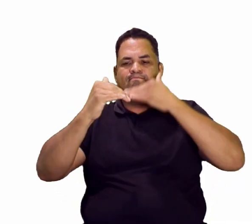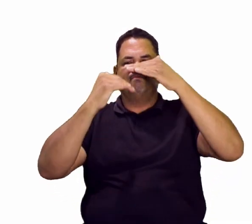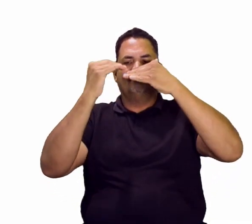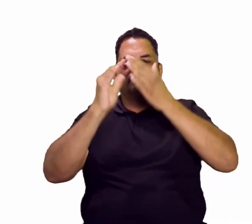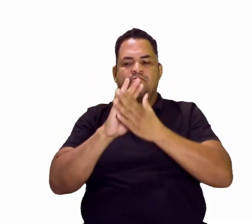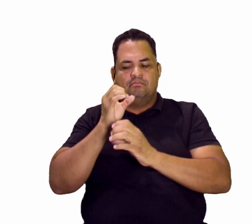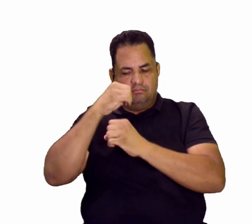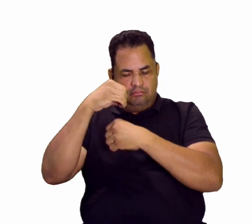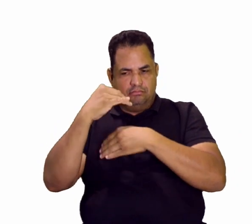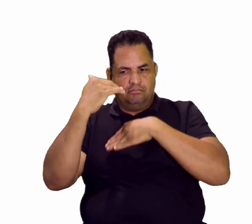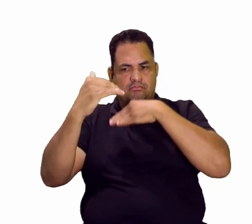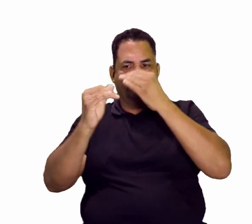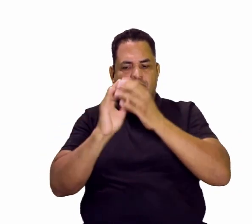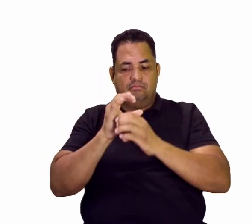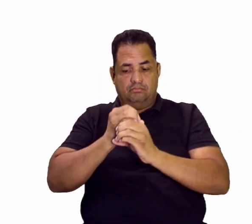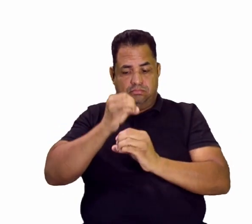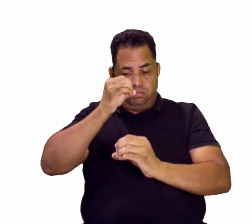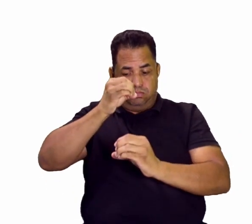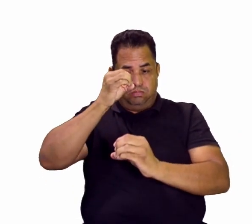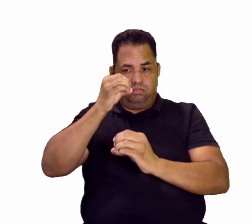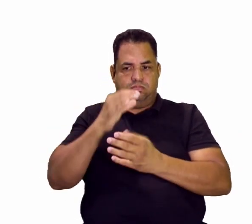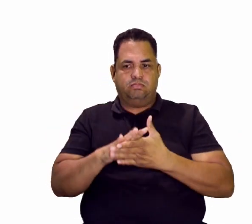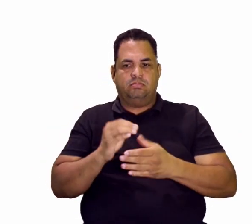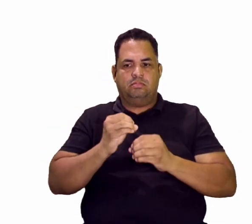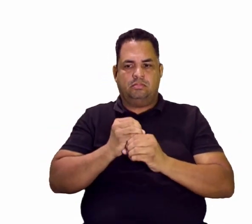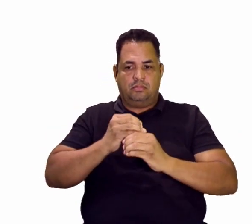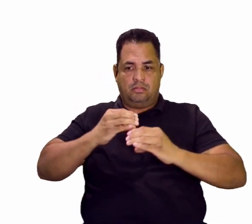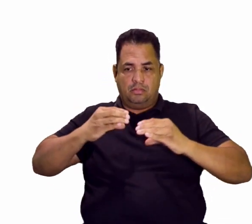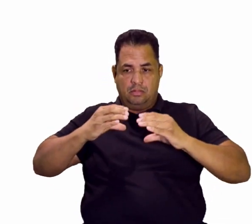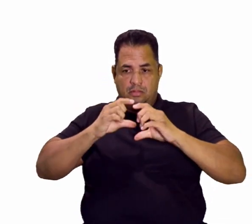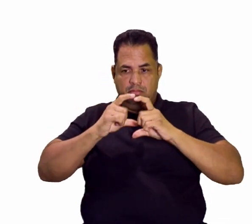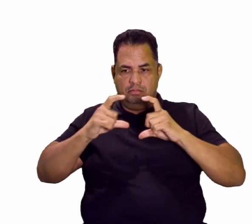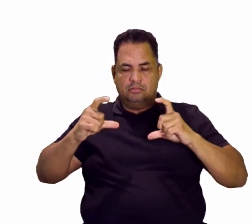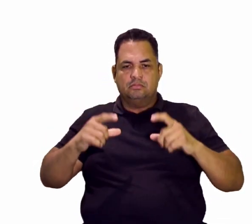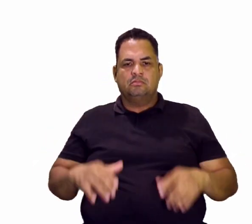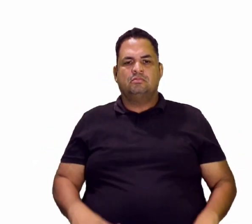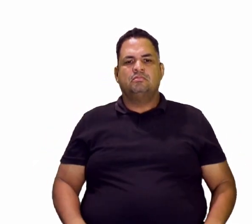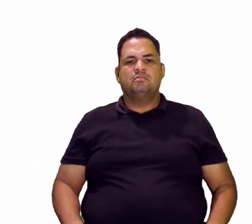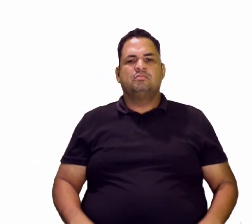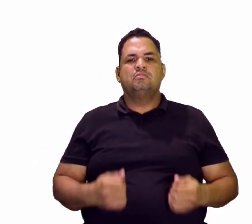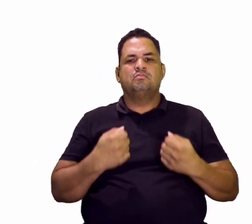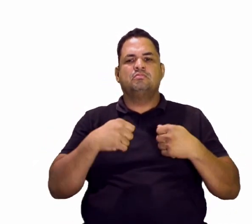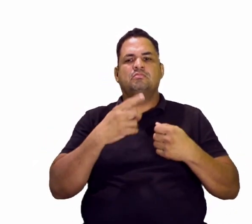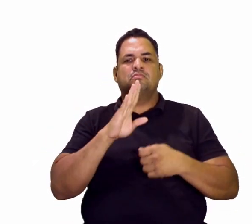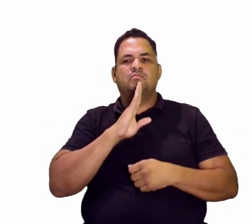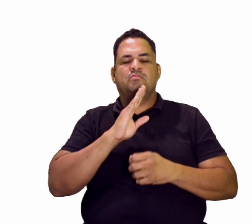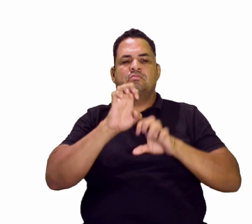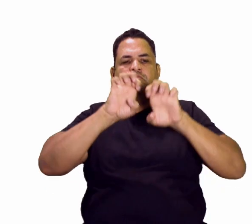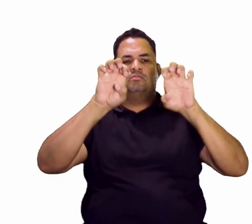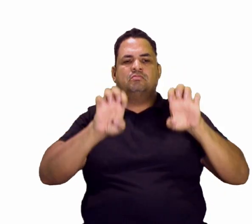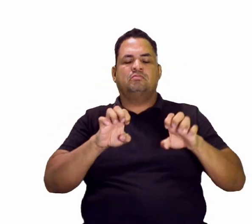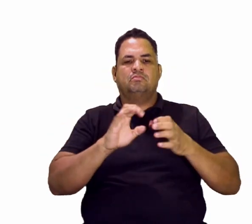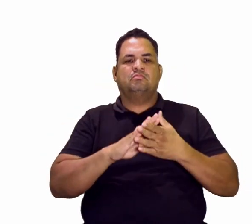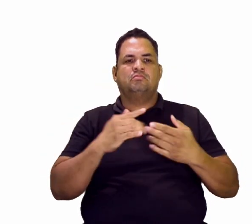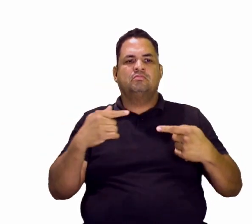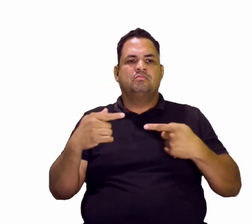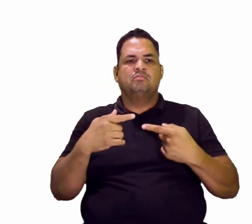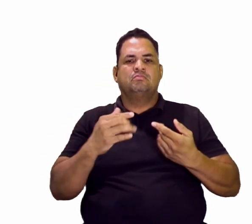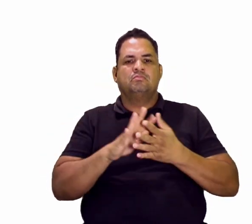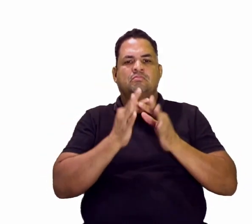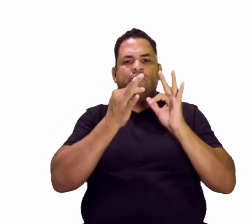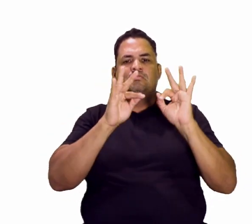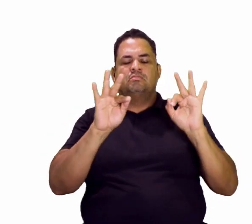acentuado, cujo o aumento é muito maior, que é a microscopia eletrônica. Foi possível conhecer sua estrutura, que é